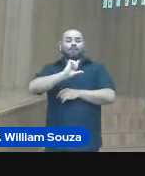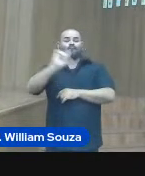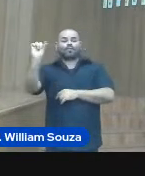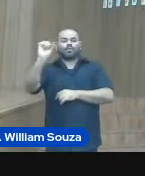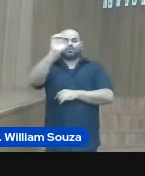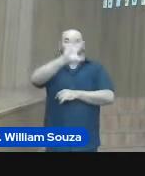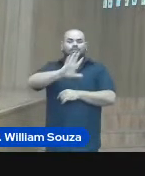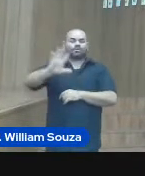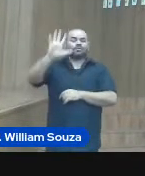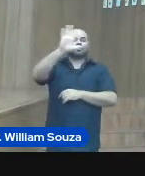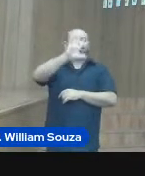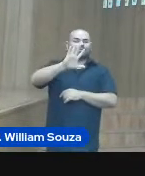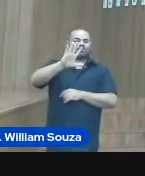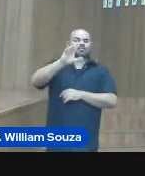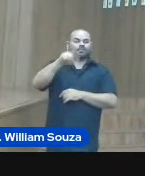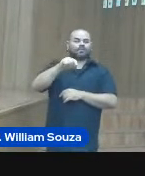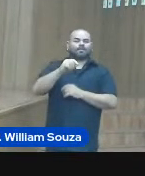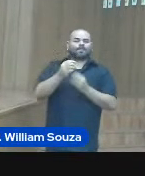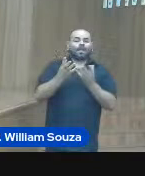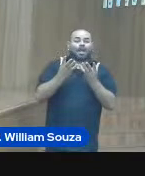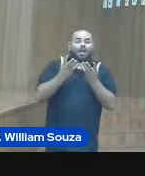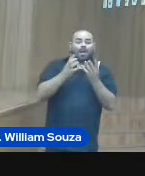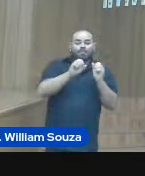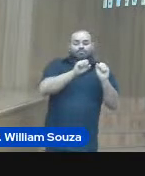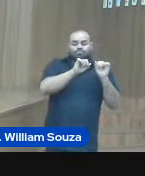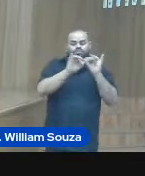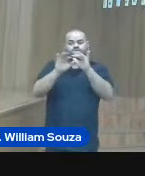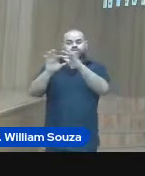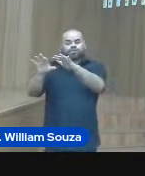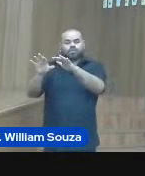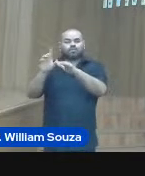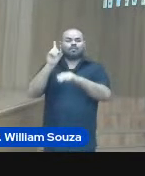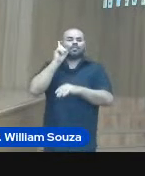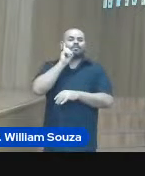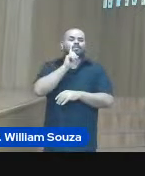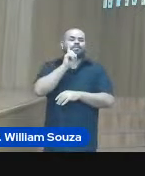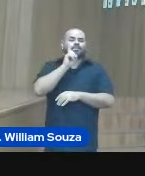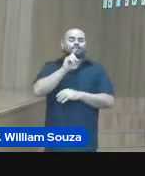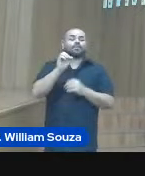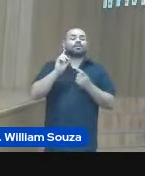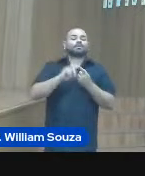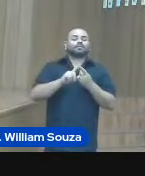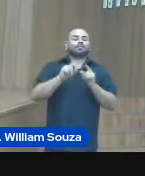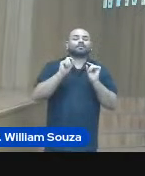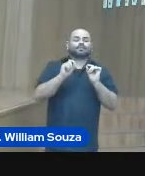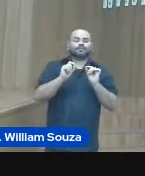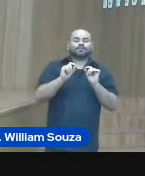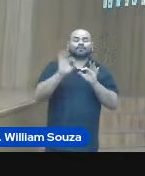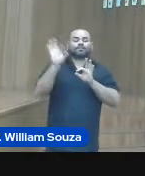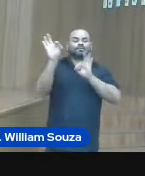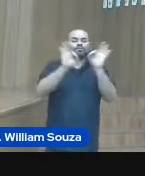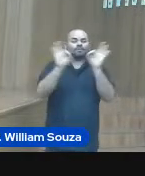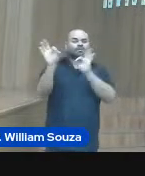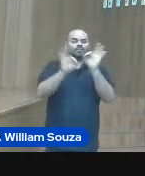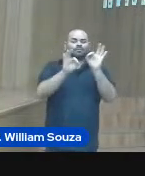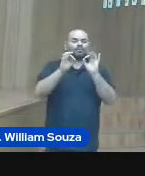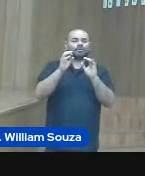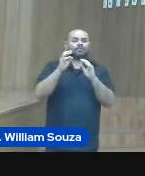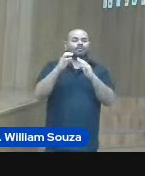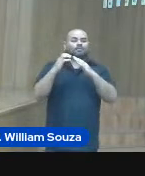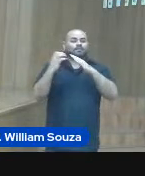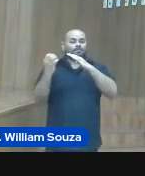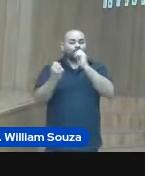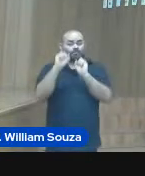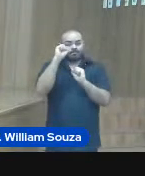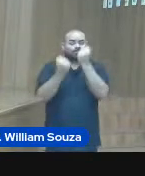Europa. Muitos vieram para os Estados Unidos, e também pela enorme reorganização industrial que se deu